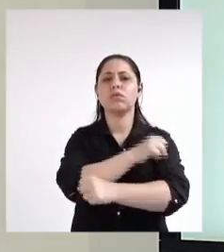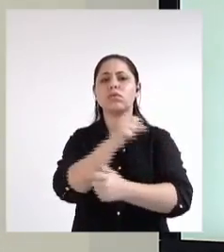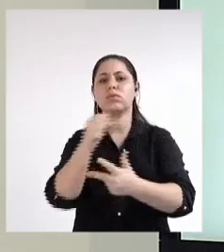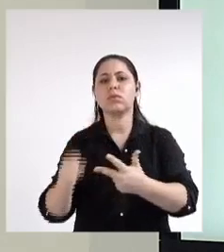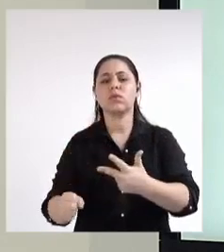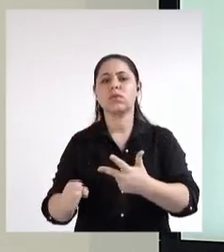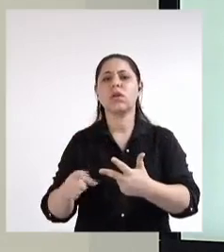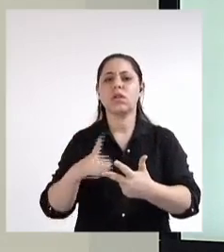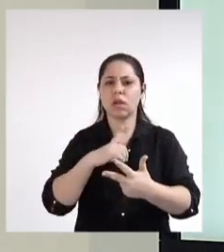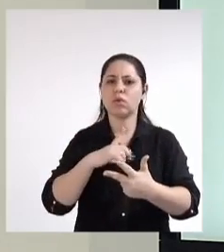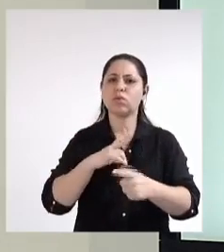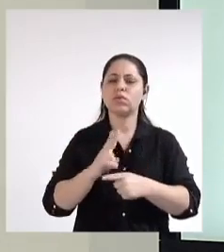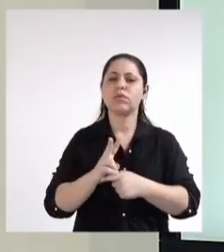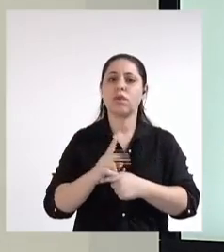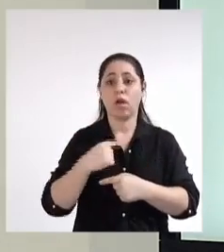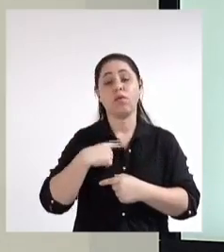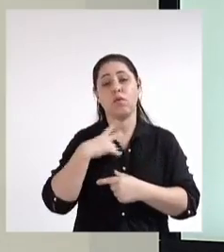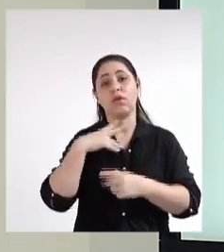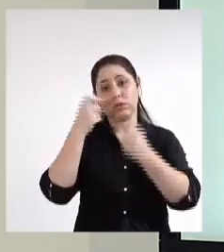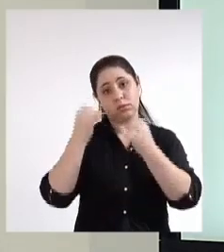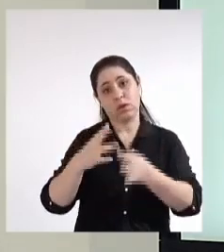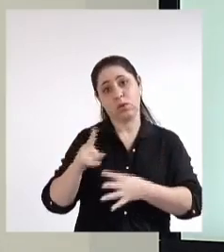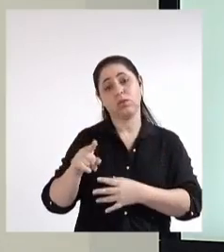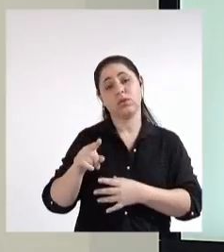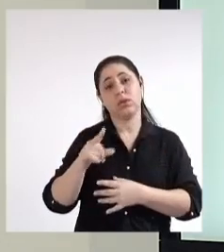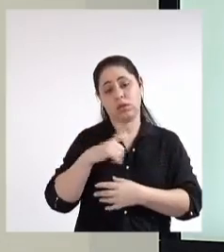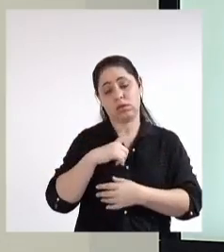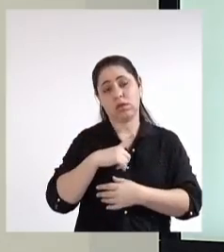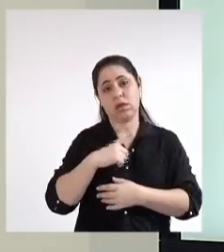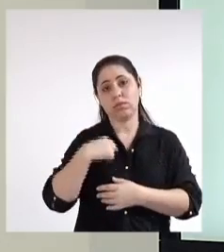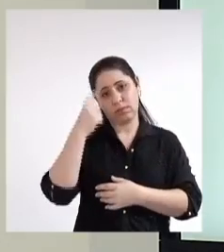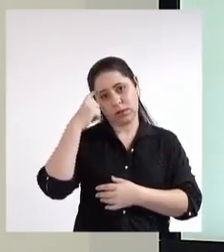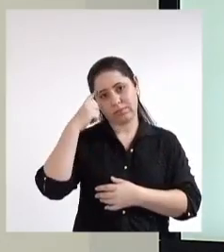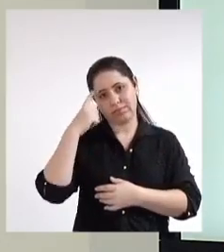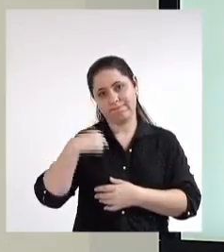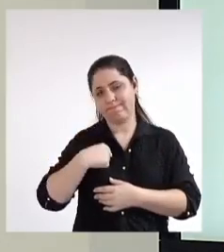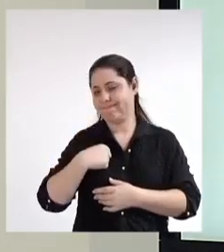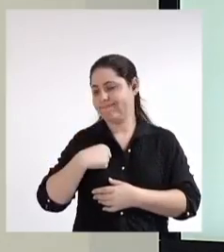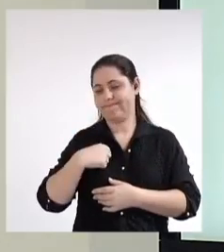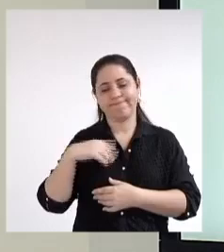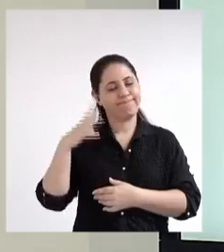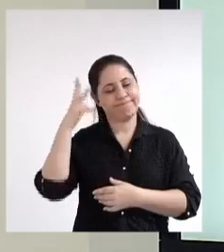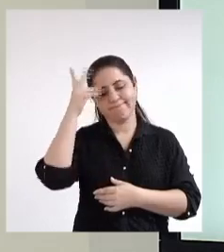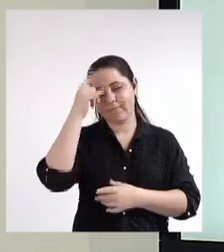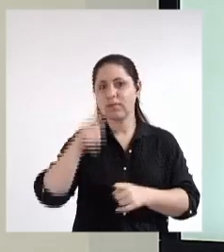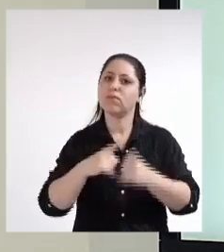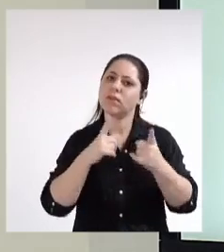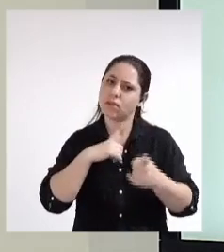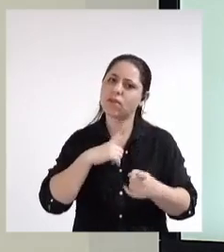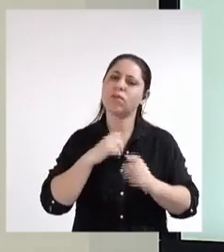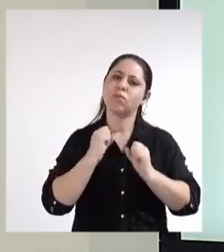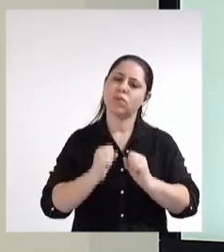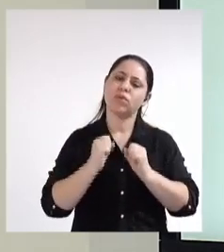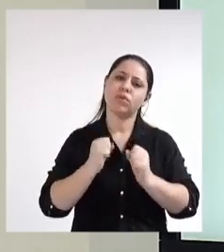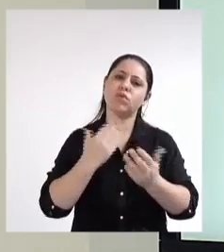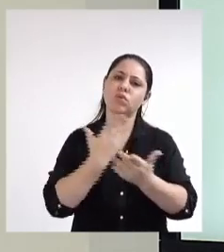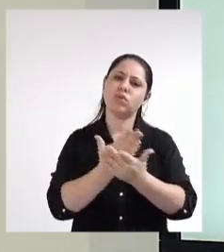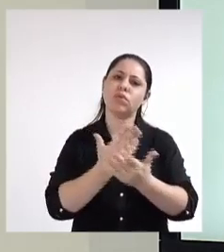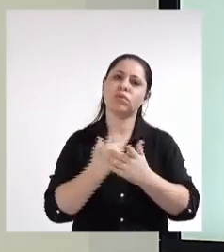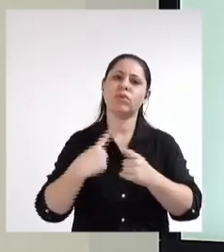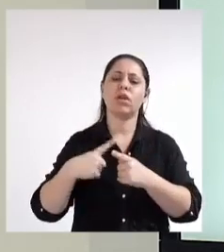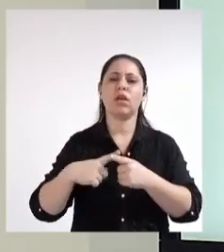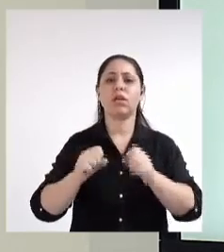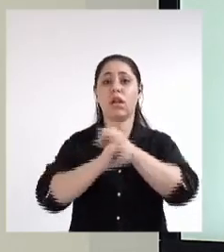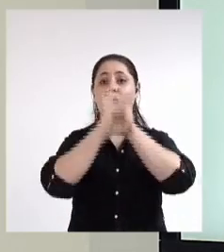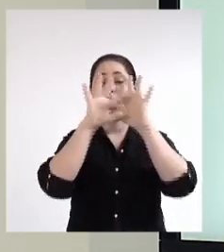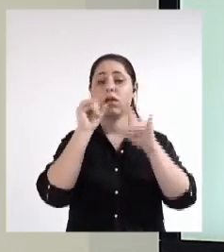luciano eu vou falar o que eu penso não vira mas cabe estudos em cima disso porque é muito claro que o parque estadual